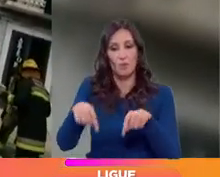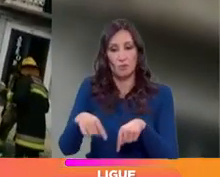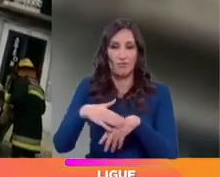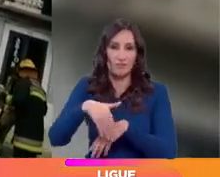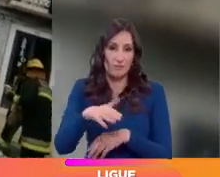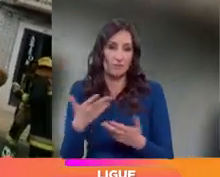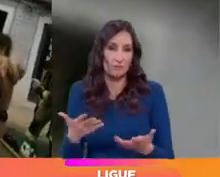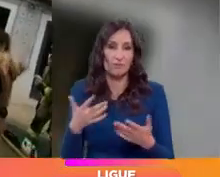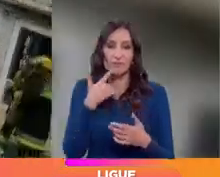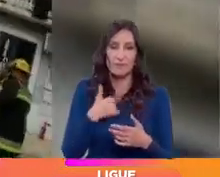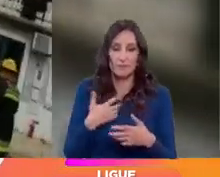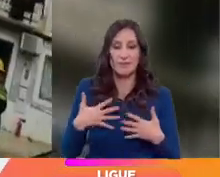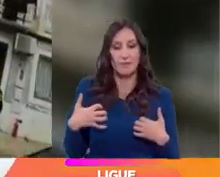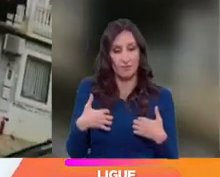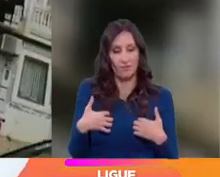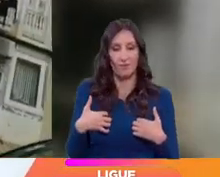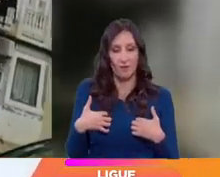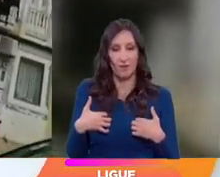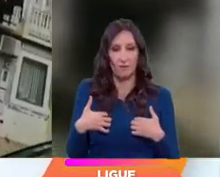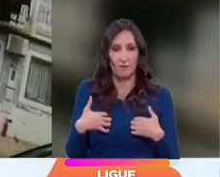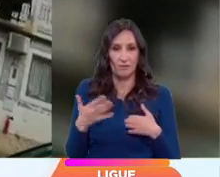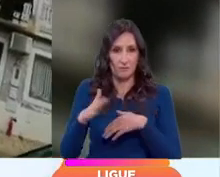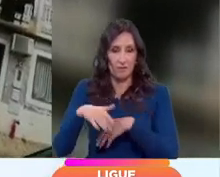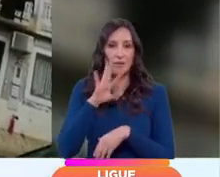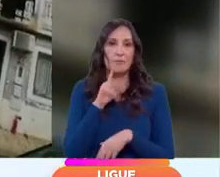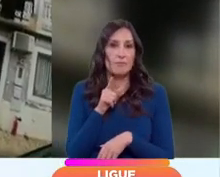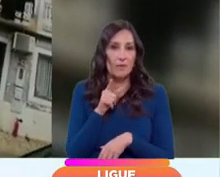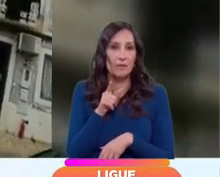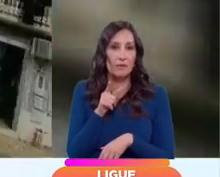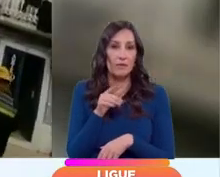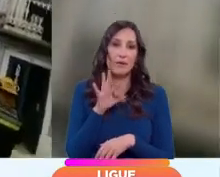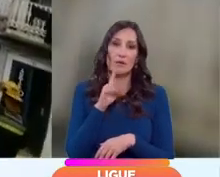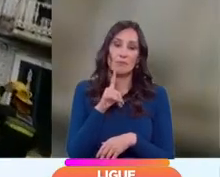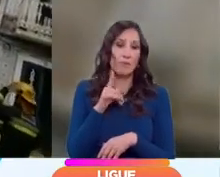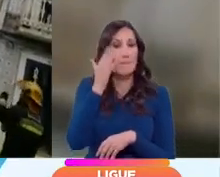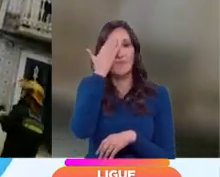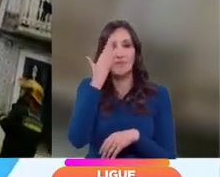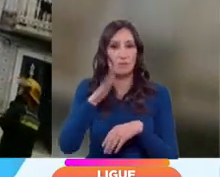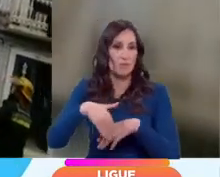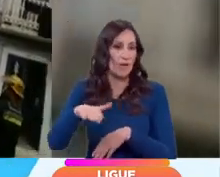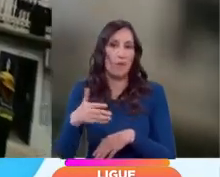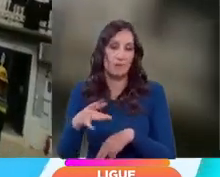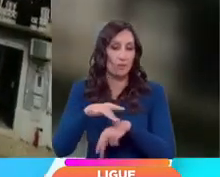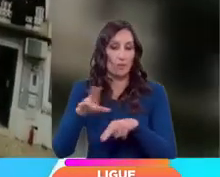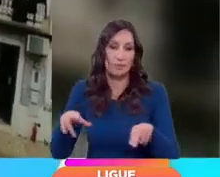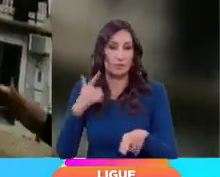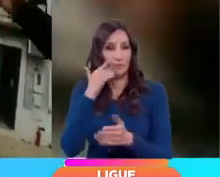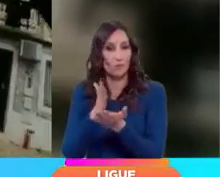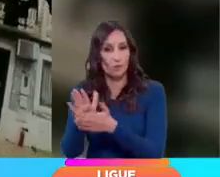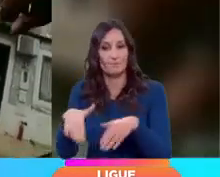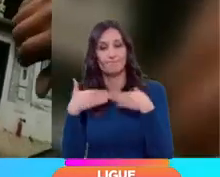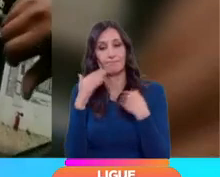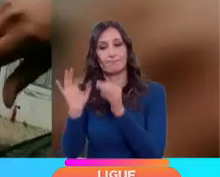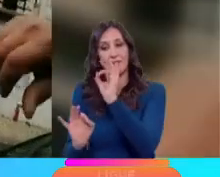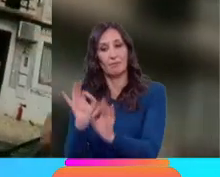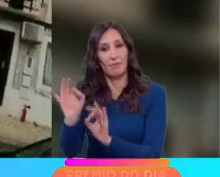agora sexta-feira. Em princípio, sexta-feira. E a sua mãe? Minha mãe não tem previsão ainda para sair do hospital. Está bem, está a ser